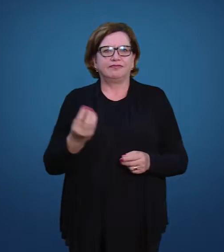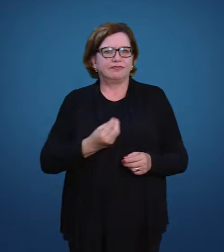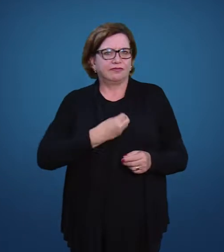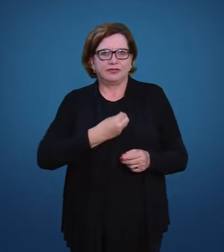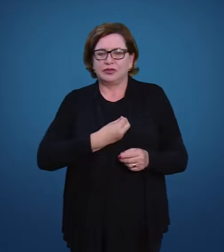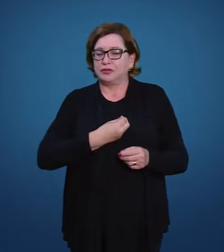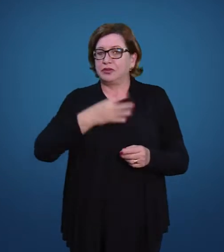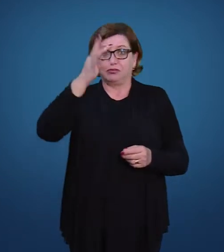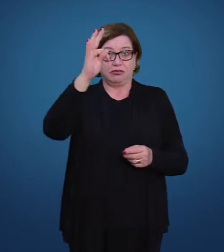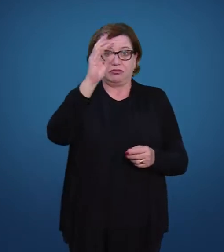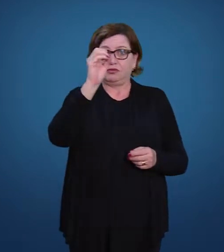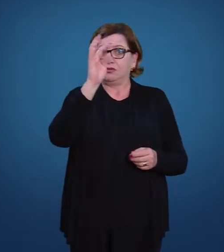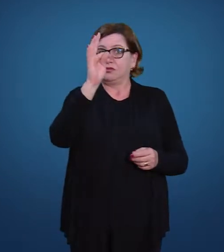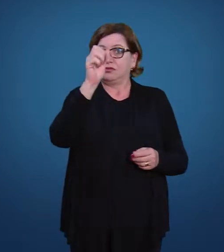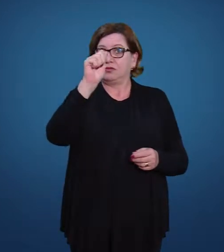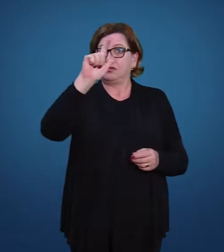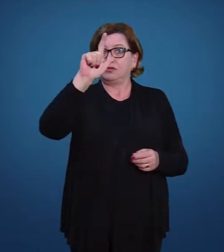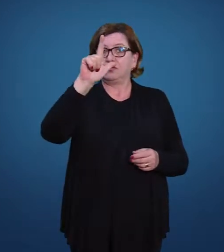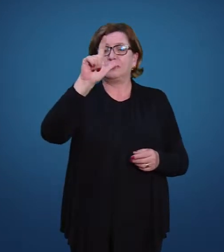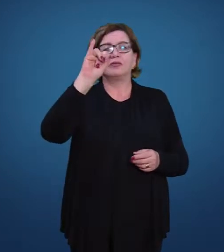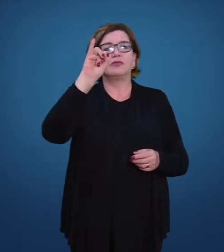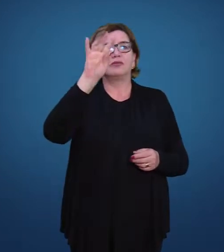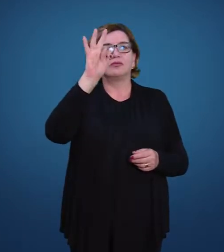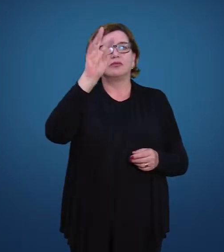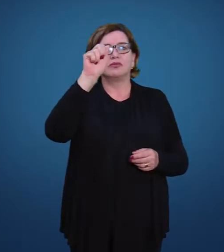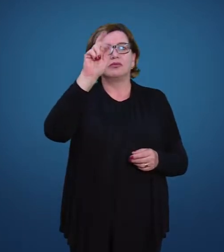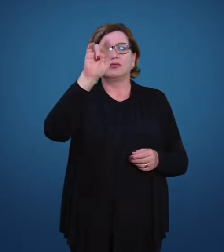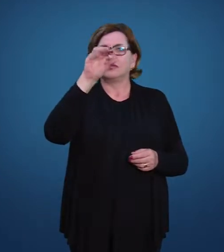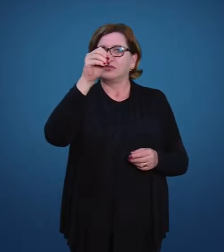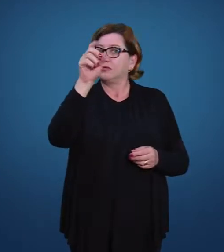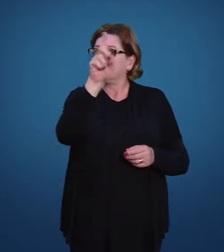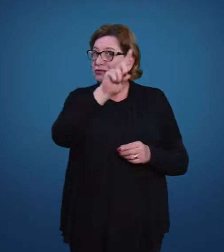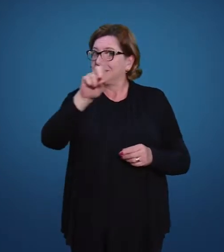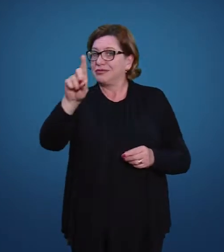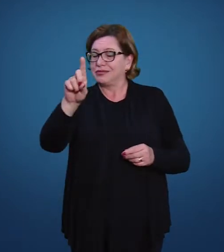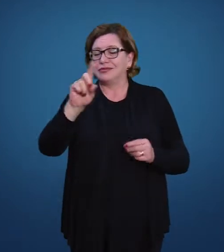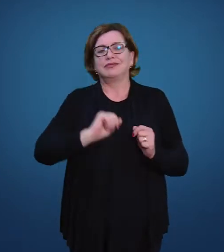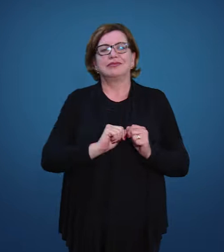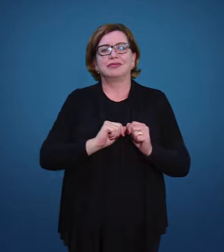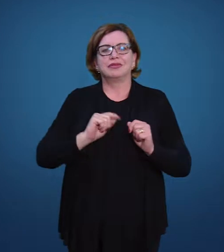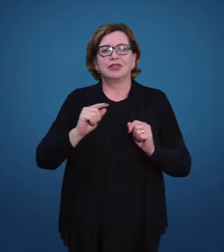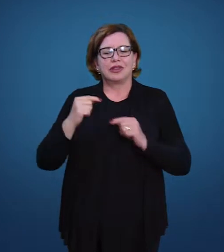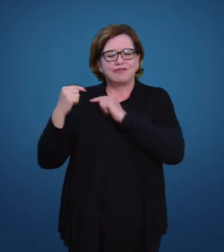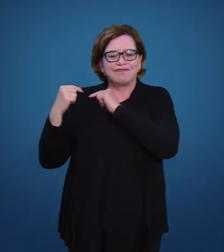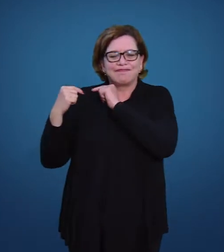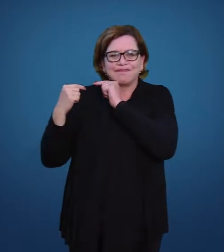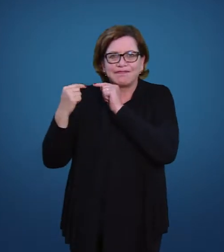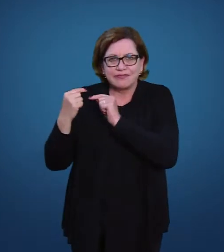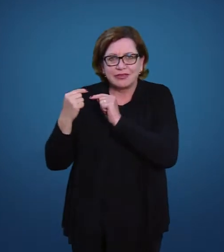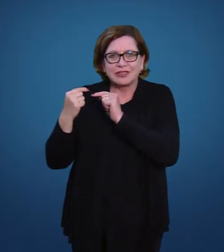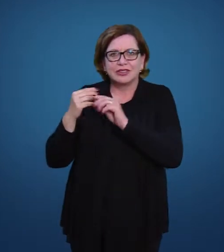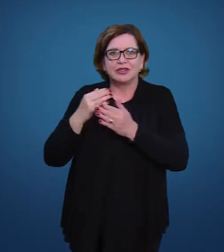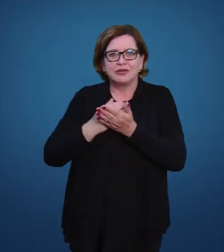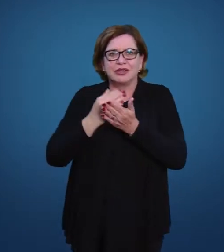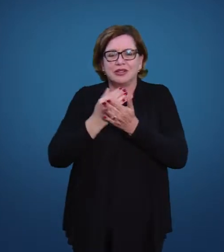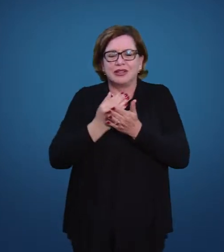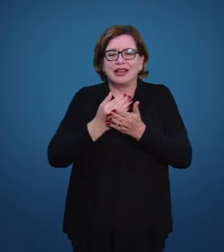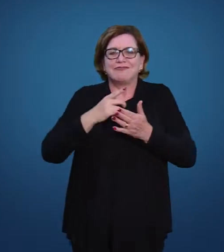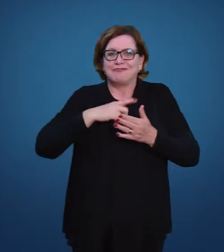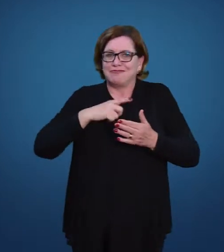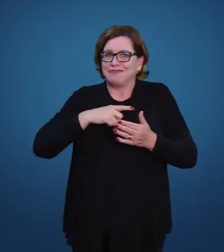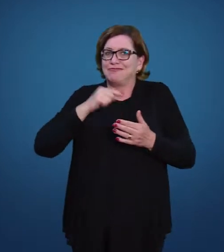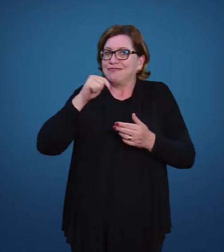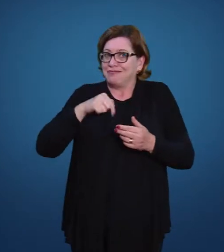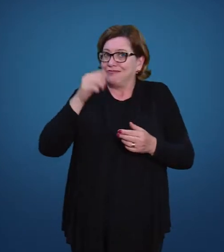regime totalitário, nós viemos há pouco tempo de um processo de ditadura